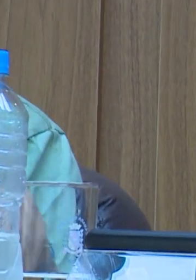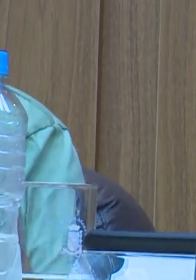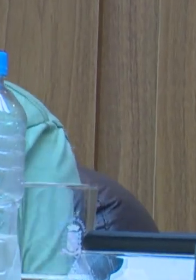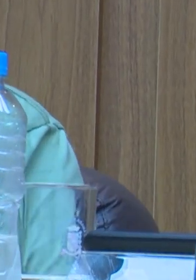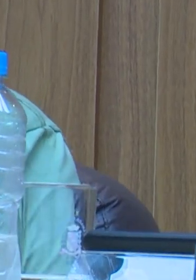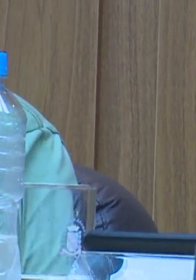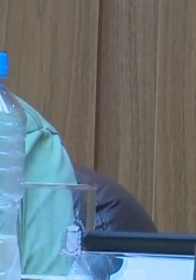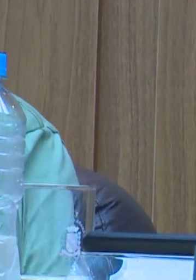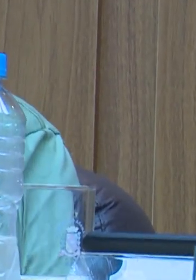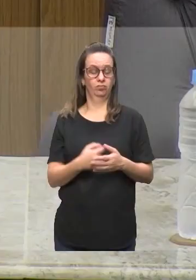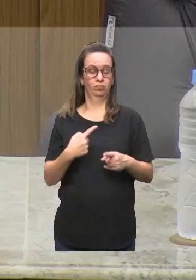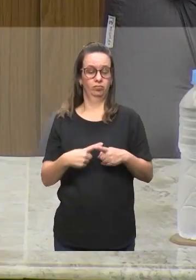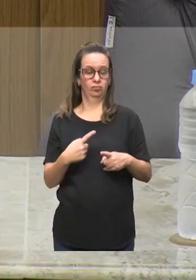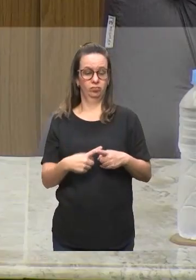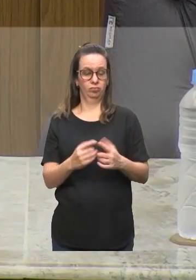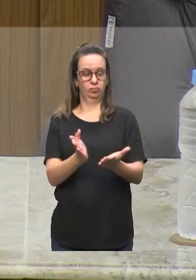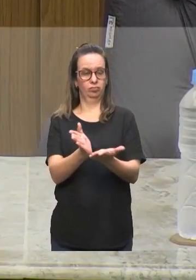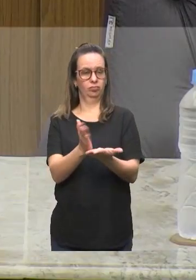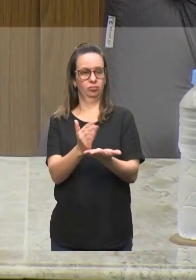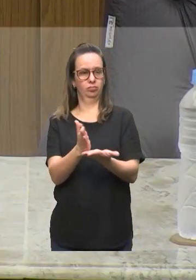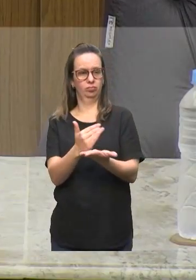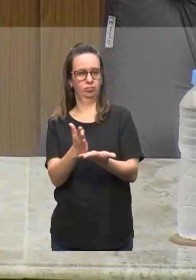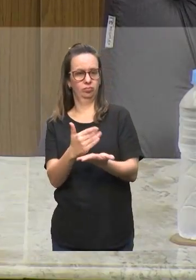o secretário Fernando Cerqueira